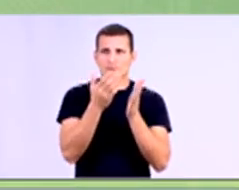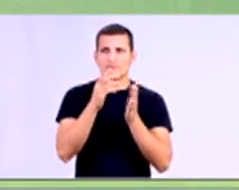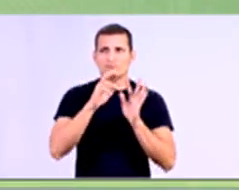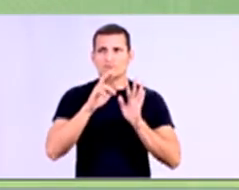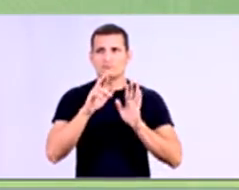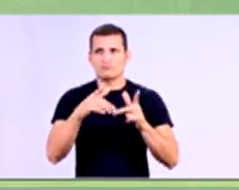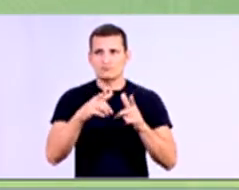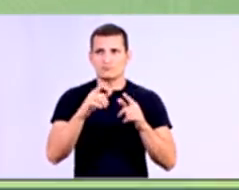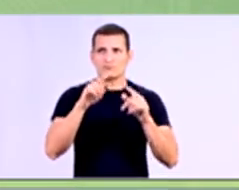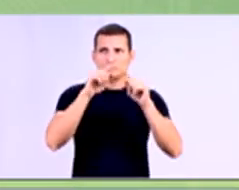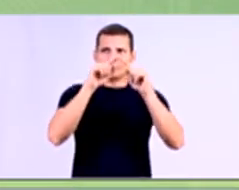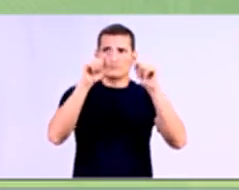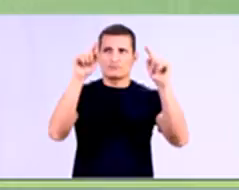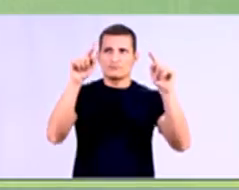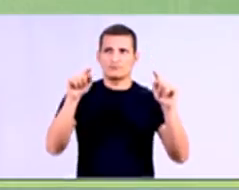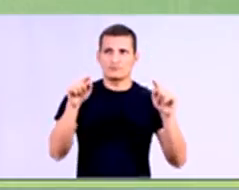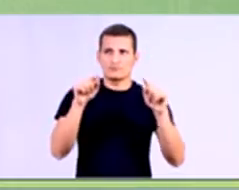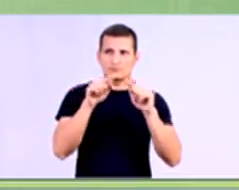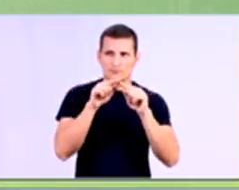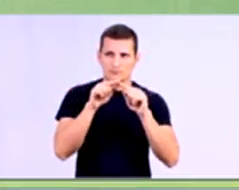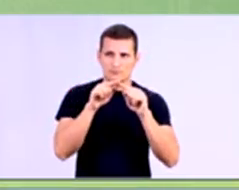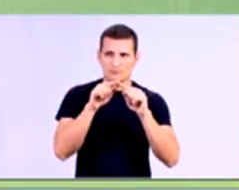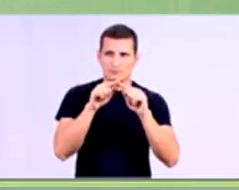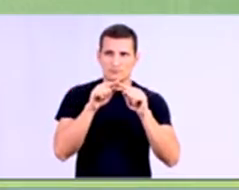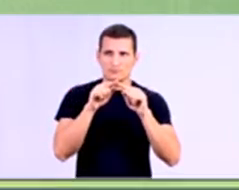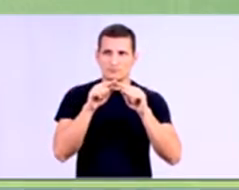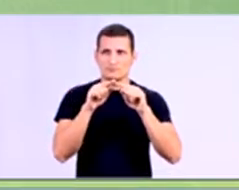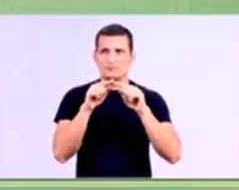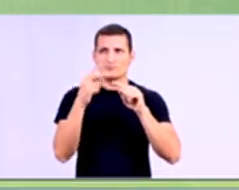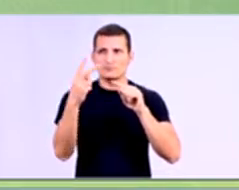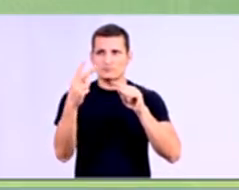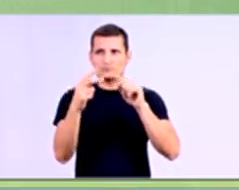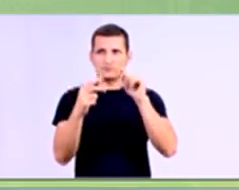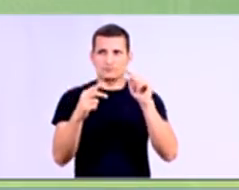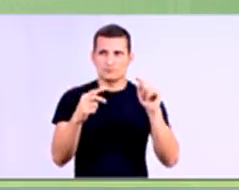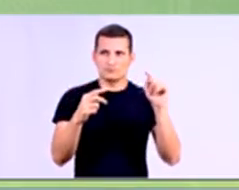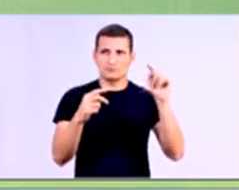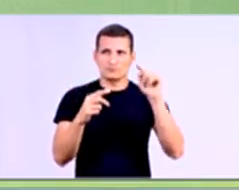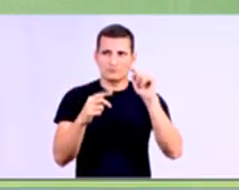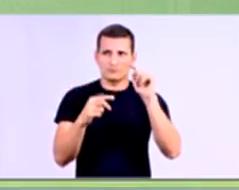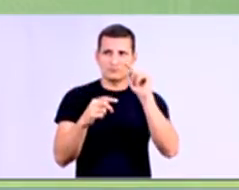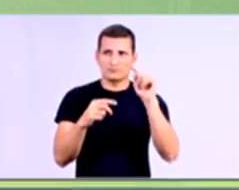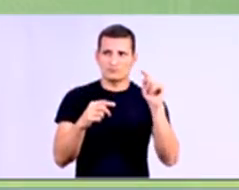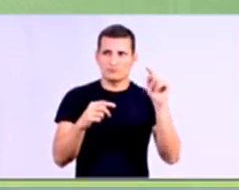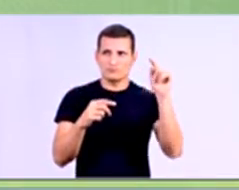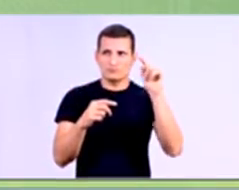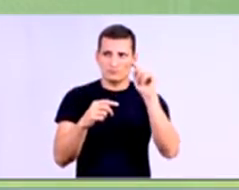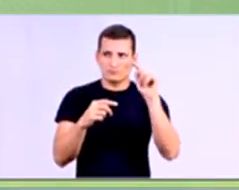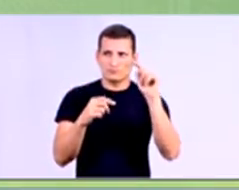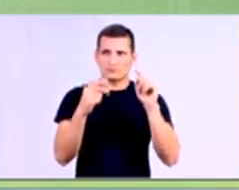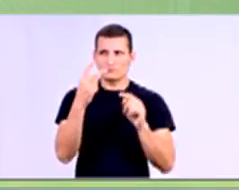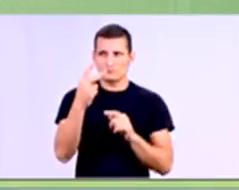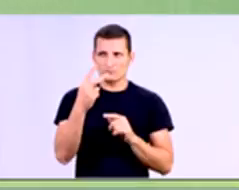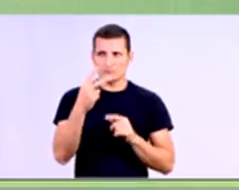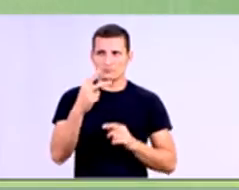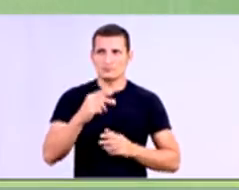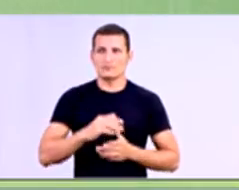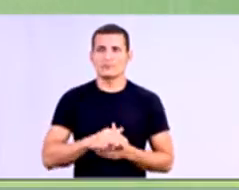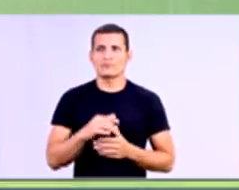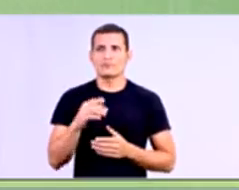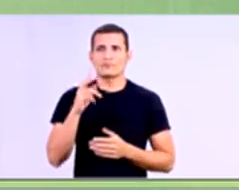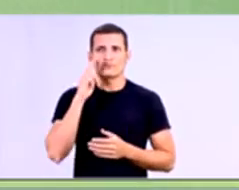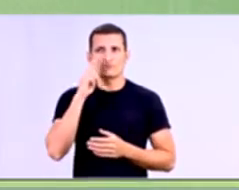componentes é um retângulo com 2 quadrados ao lado. Vocês também, alguns autores, podem ver